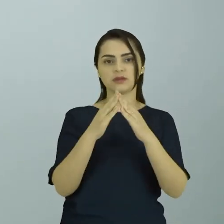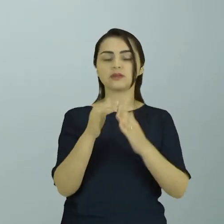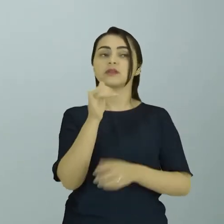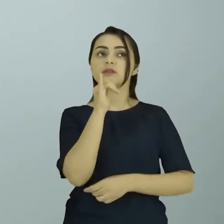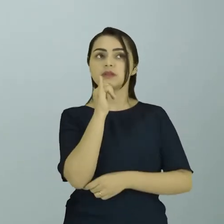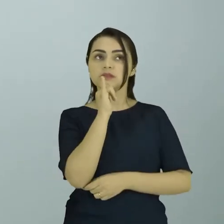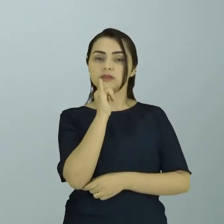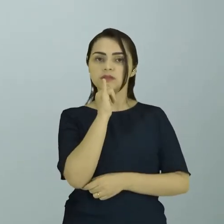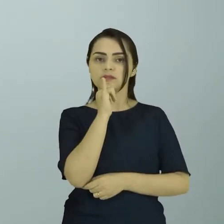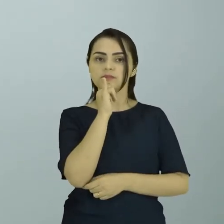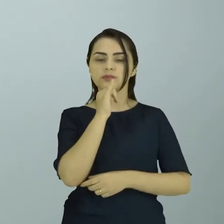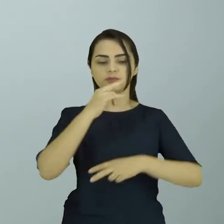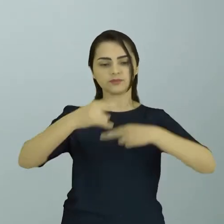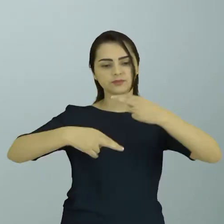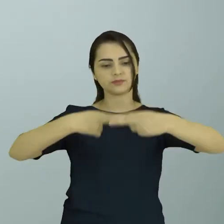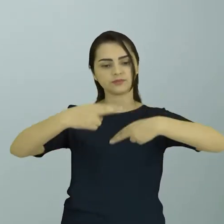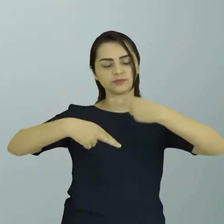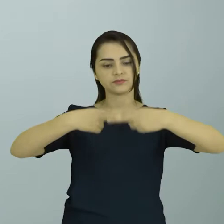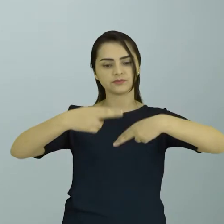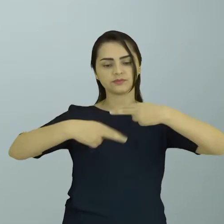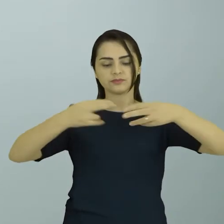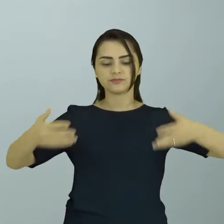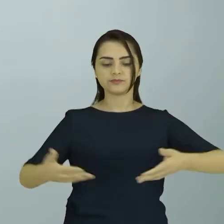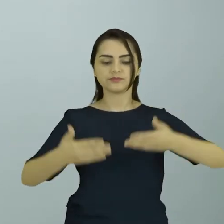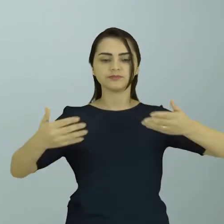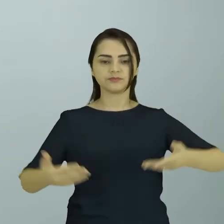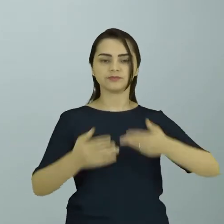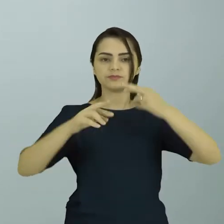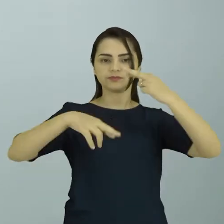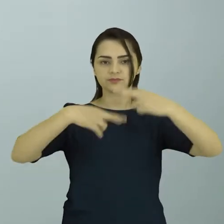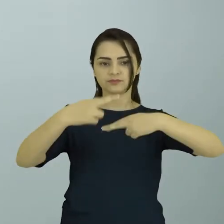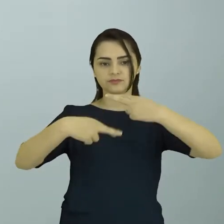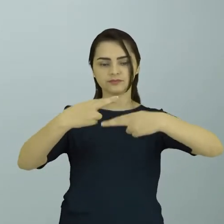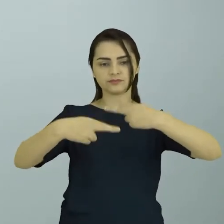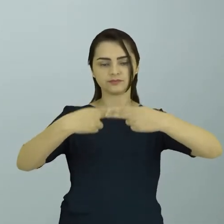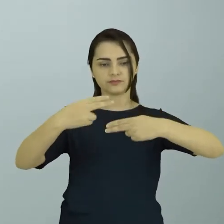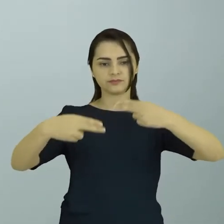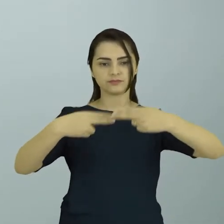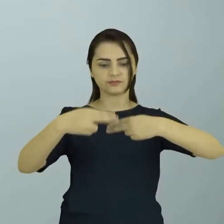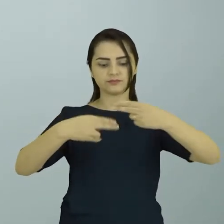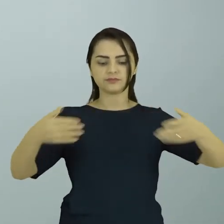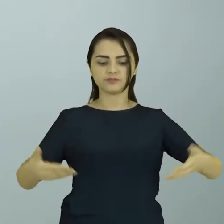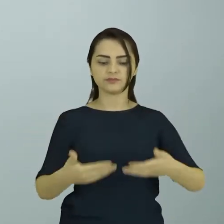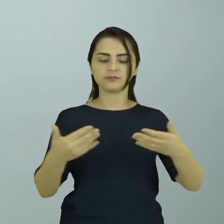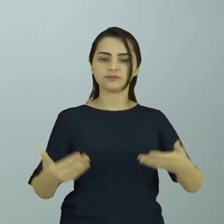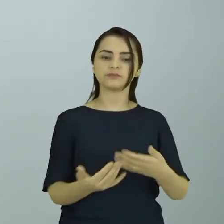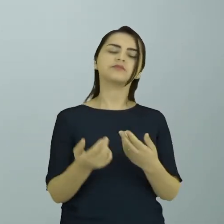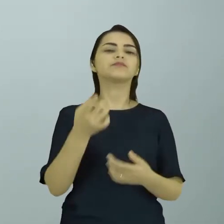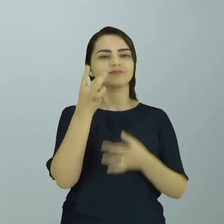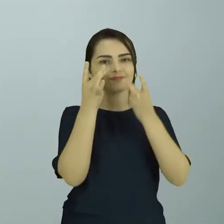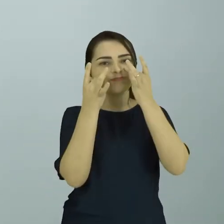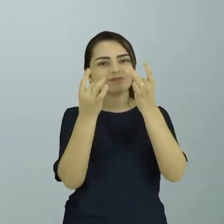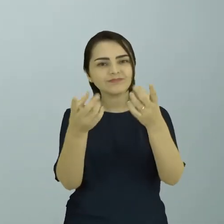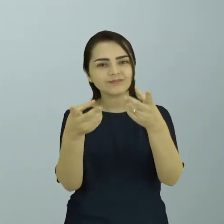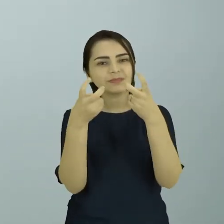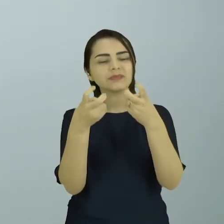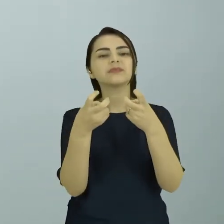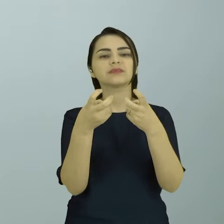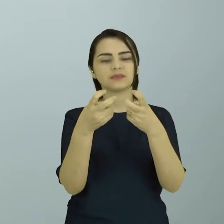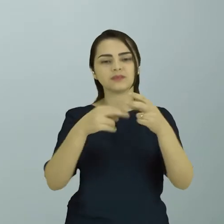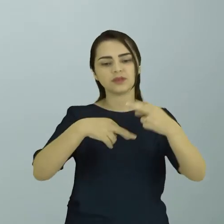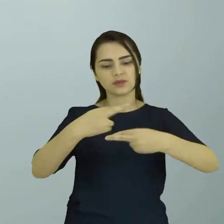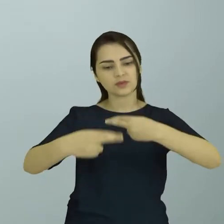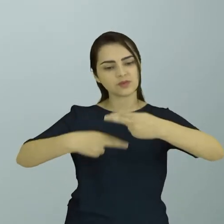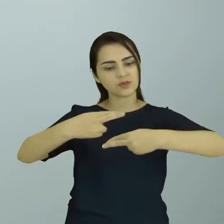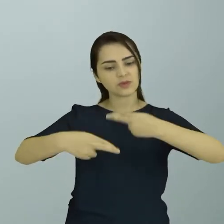um espaguete, mais conhecido por nós aqui, um macarrão. E observem que o macarrão, ele